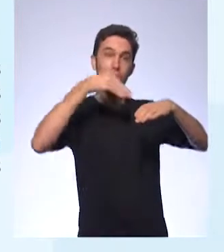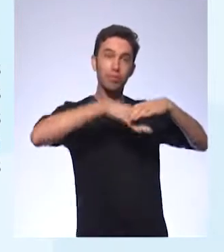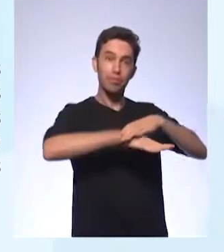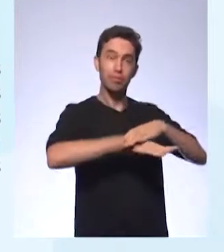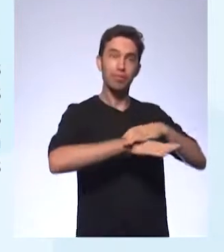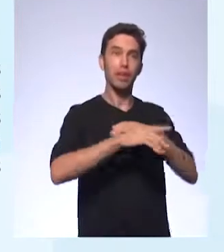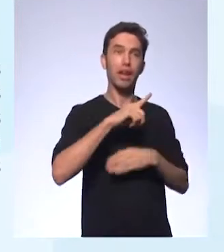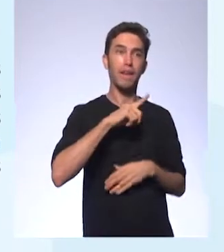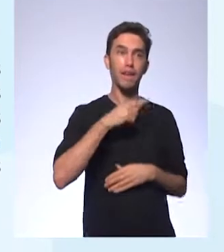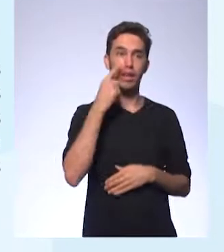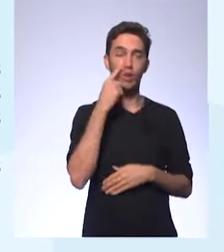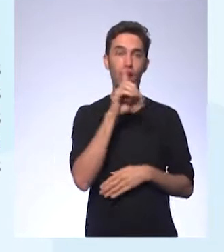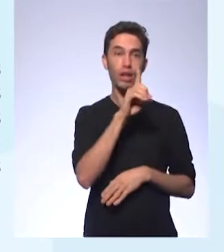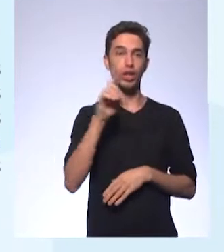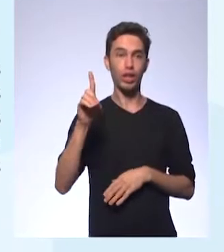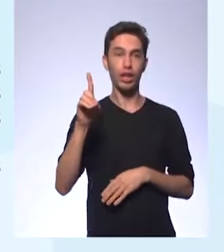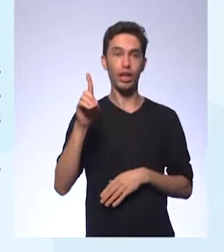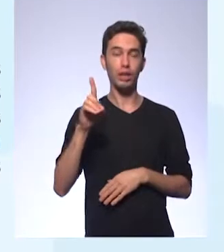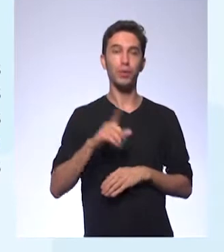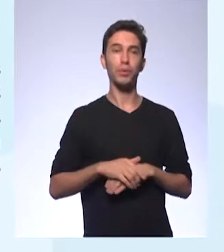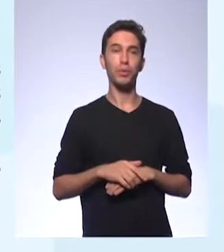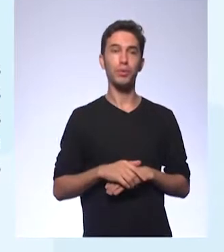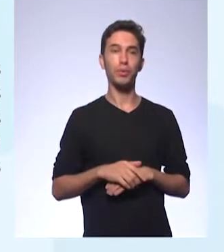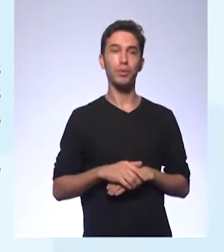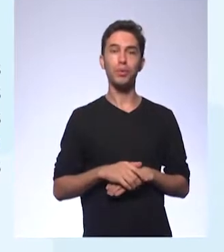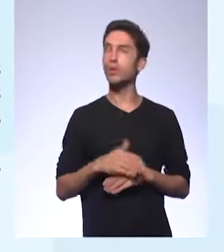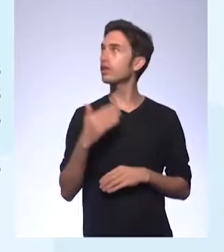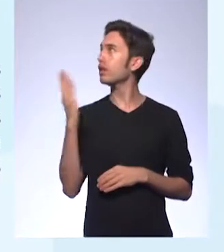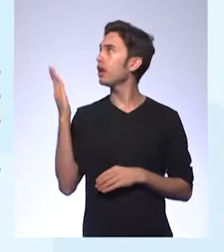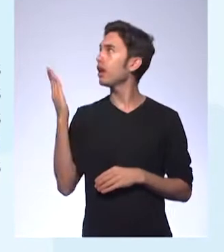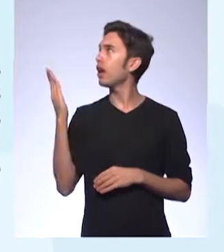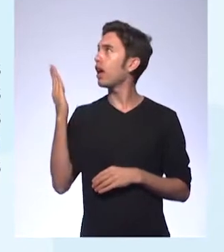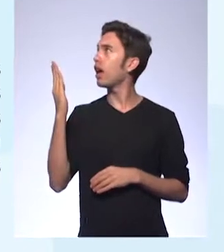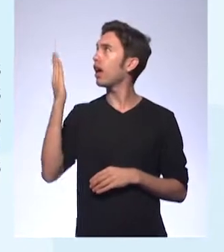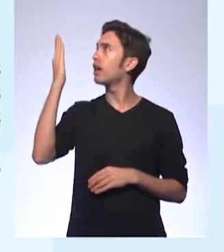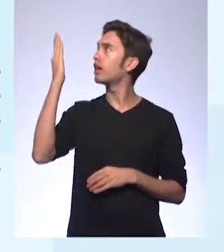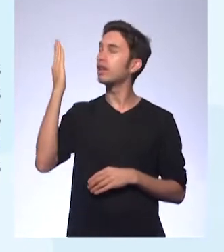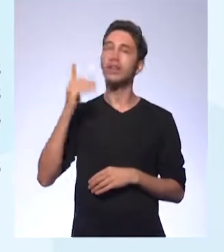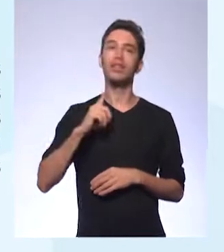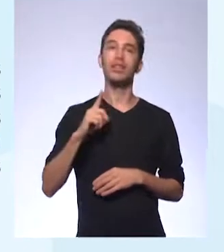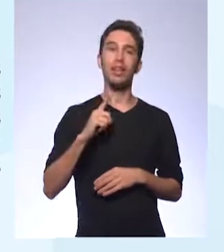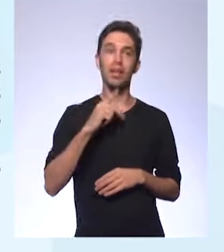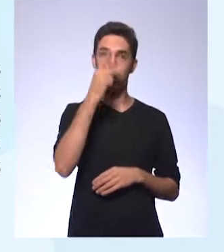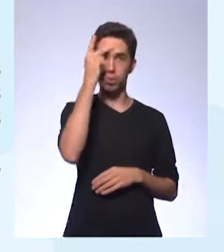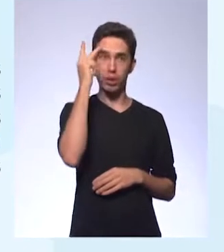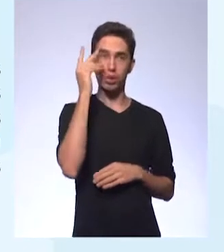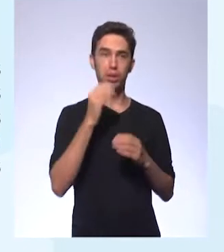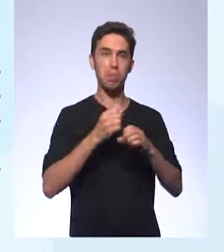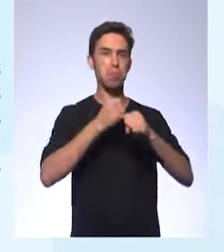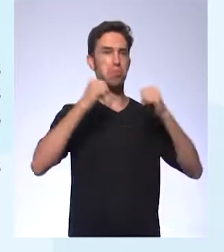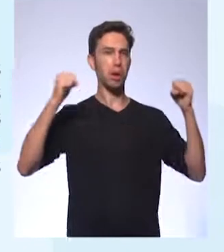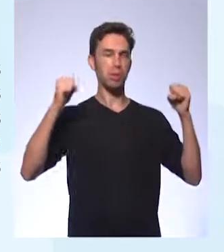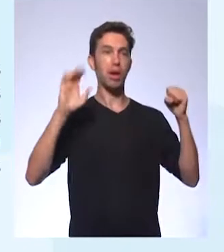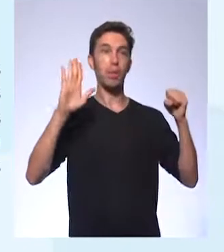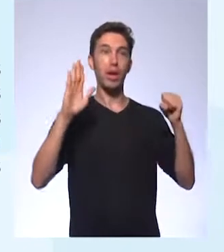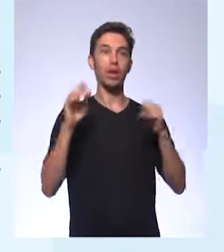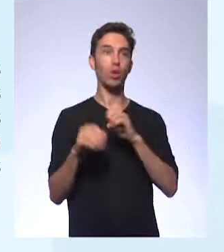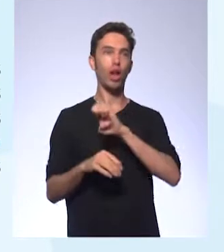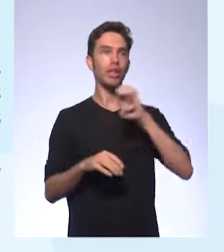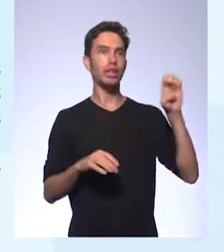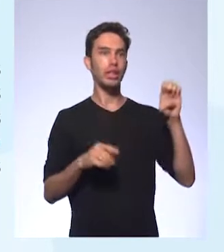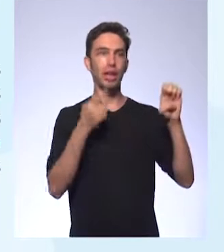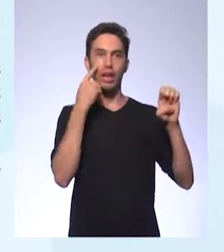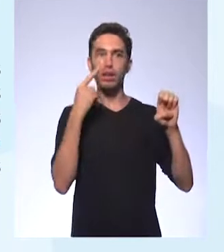seu lado direito, eles estão ali no convés, né, um espaço maior, mas do seu lado esquerdo, vejam só